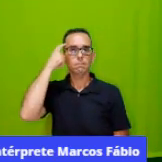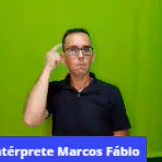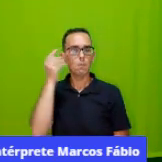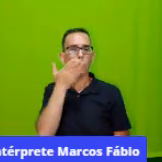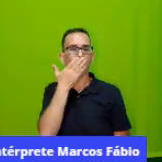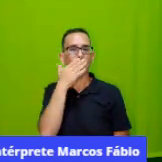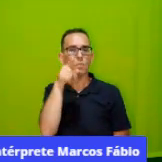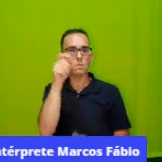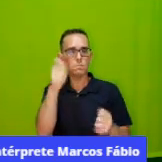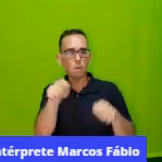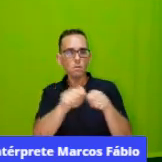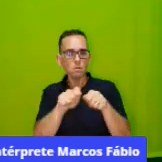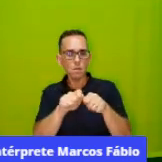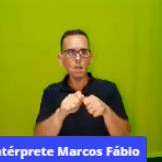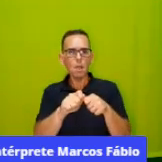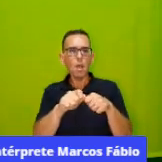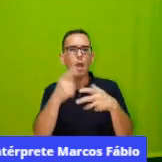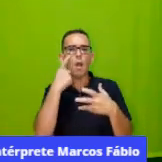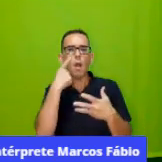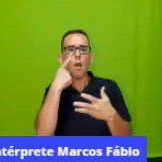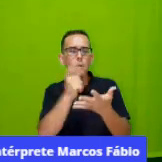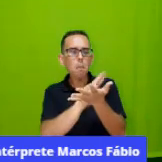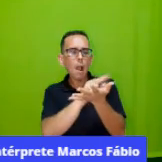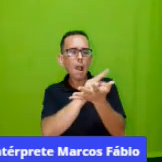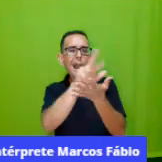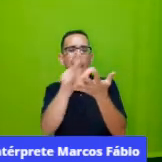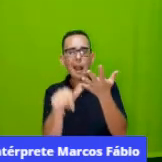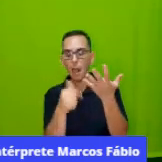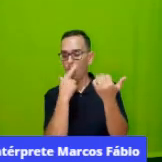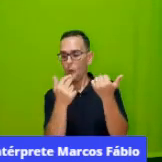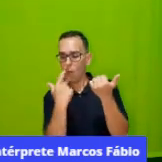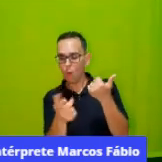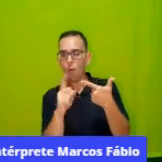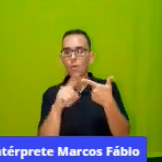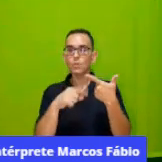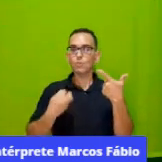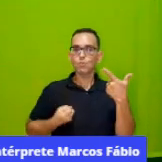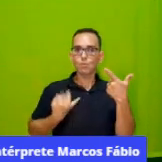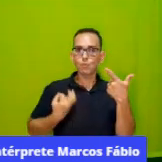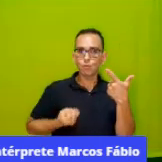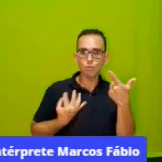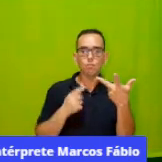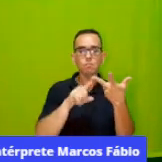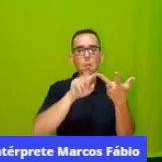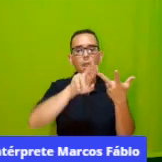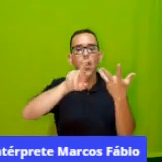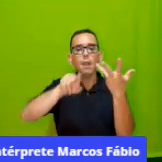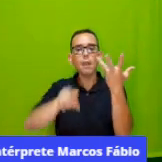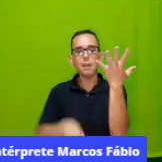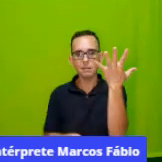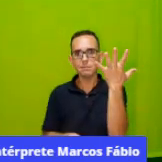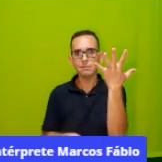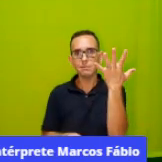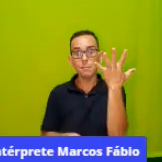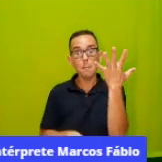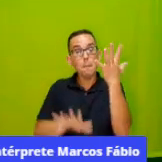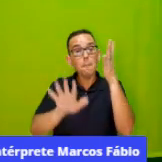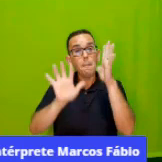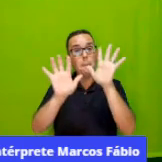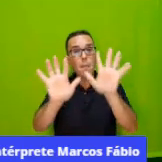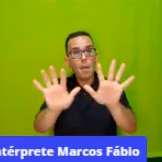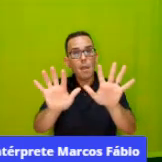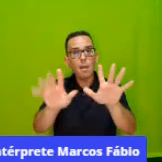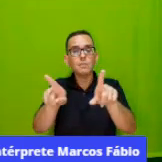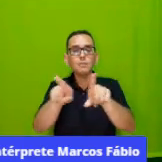nível cognitivo ele está, para você selecionar o recurso. Olha o tanto de recurso. A gente trabalhou cores, a gente trabalhou número,